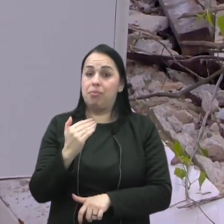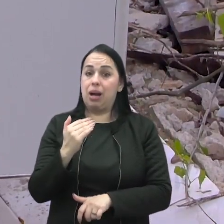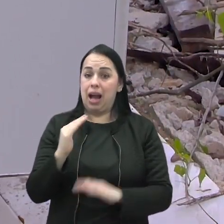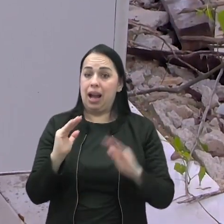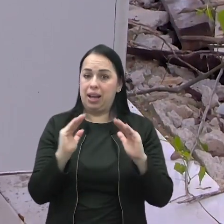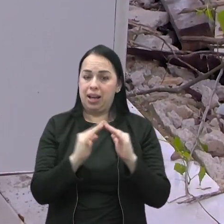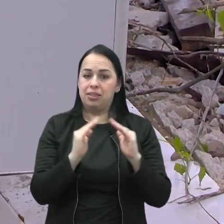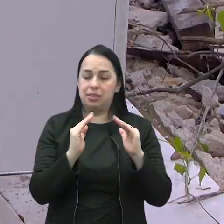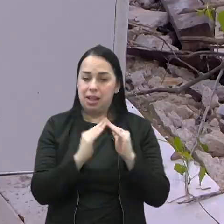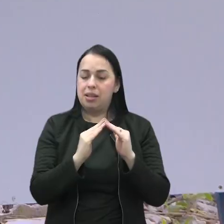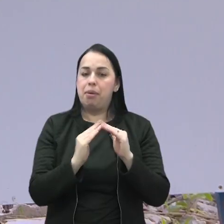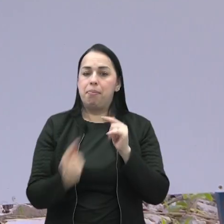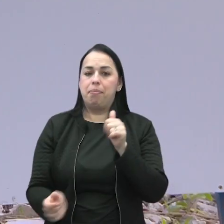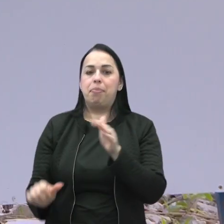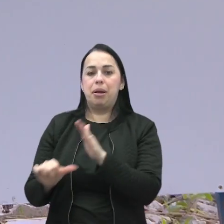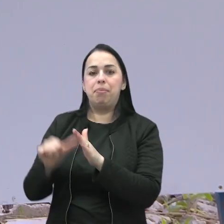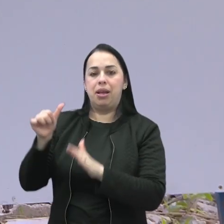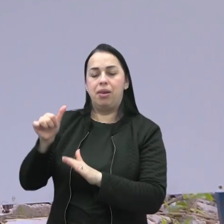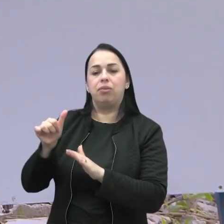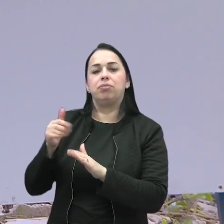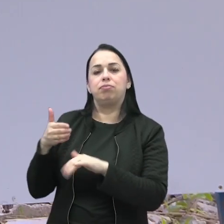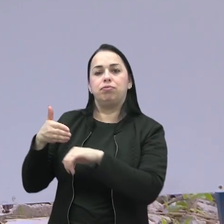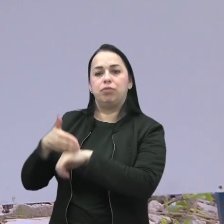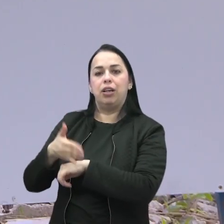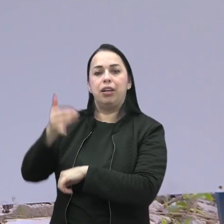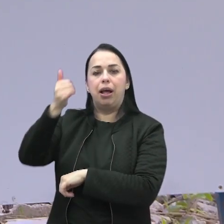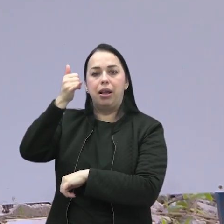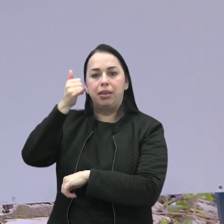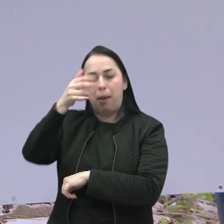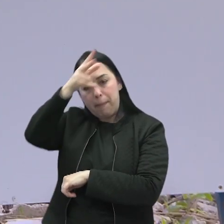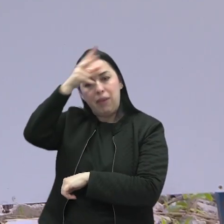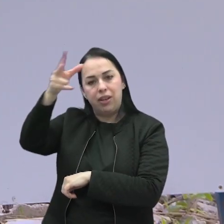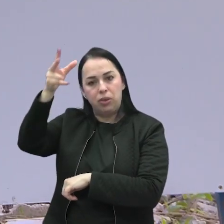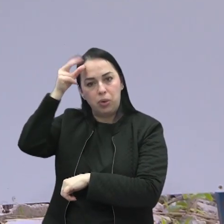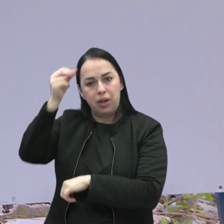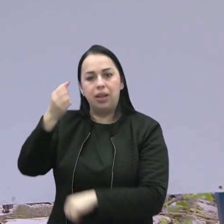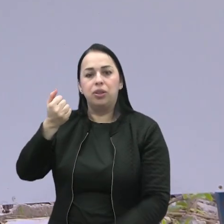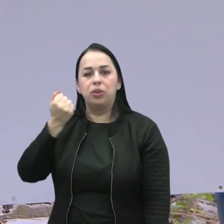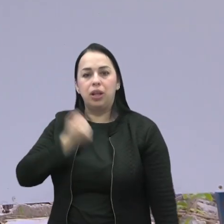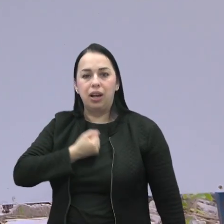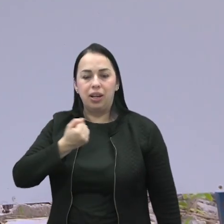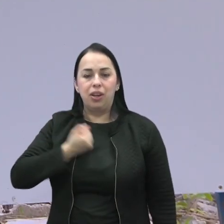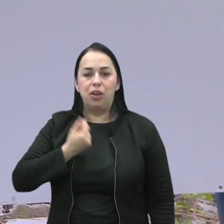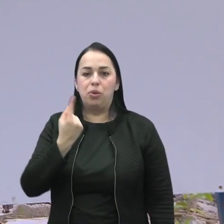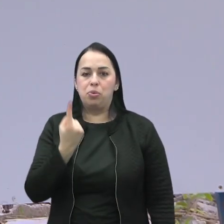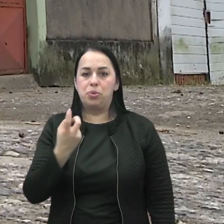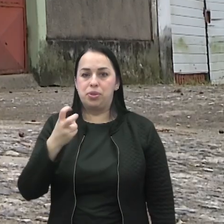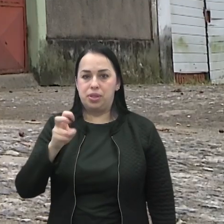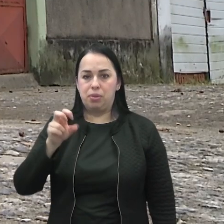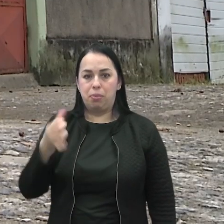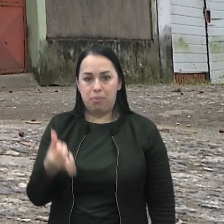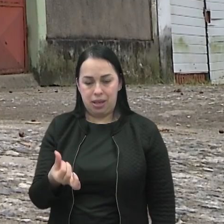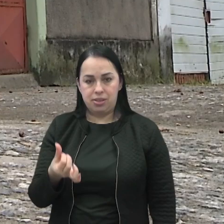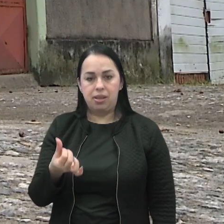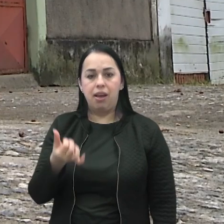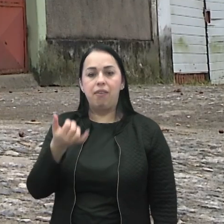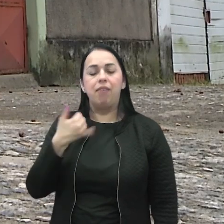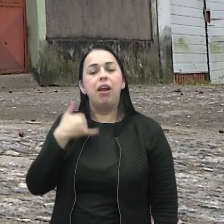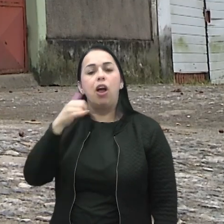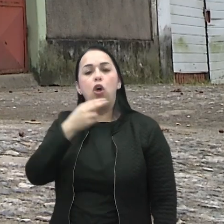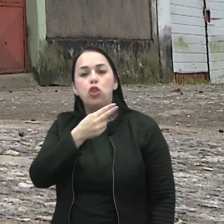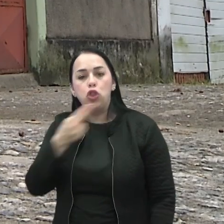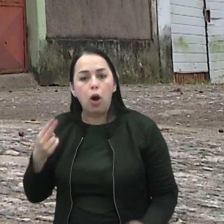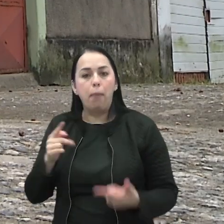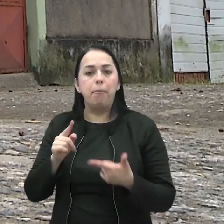pet comunitária, basta fazer um cadastro na prefeitura pelo telefone 156, informando